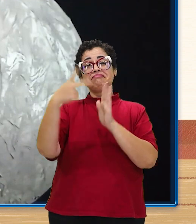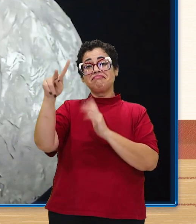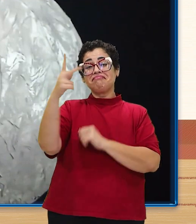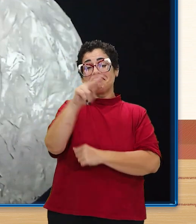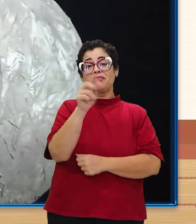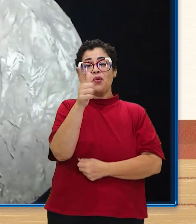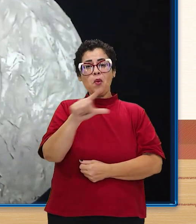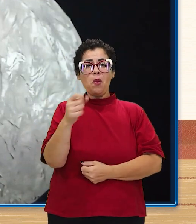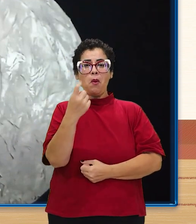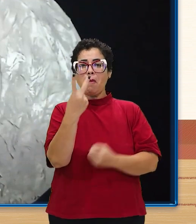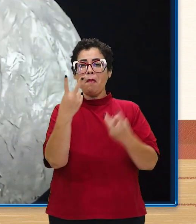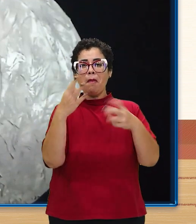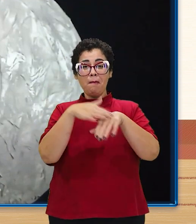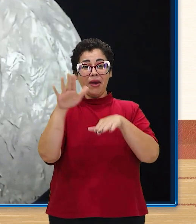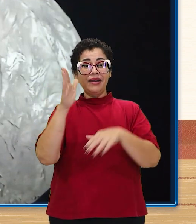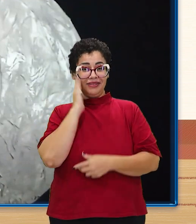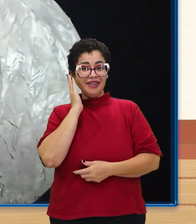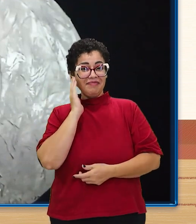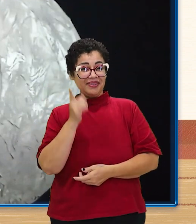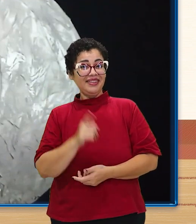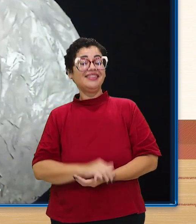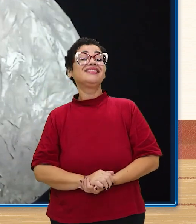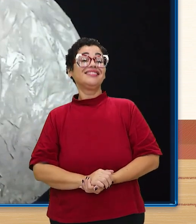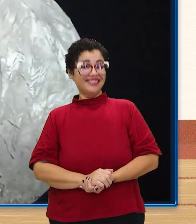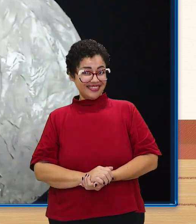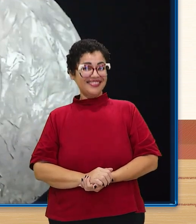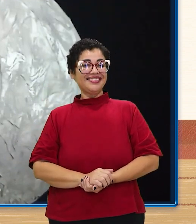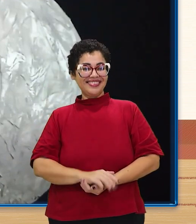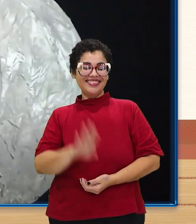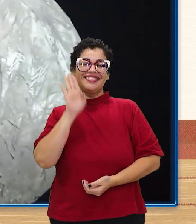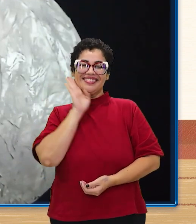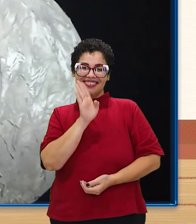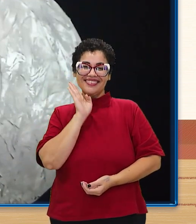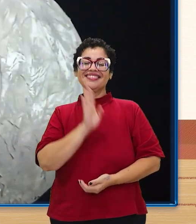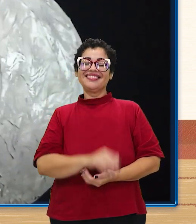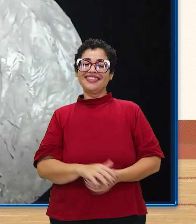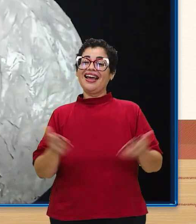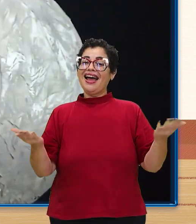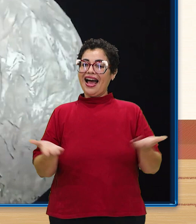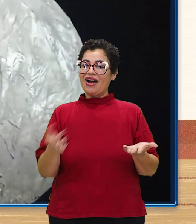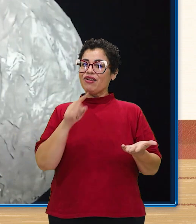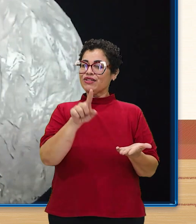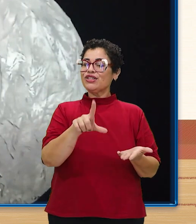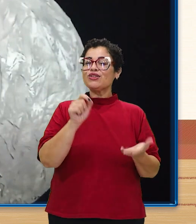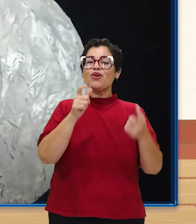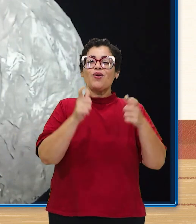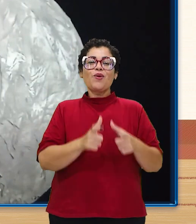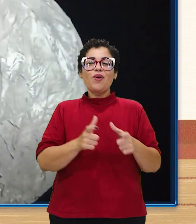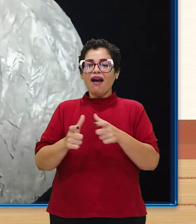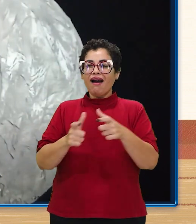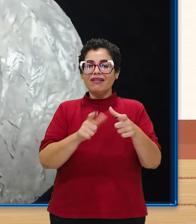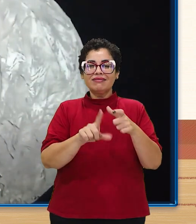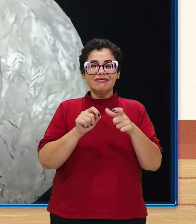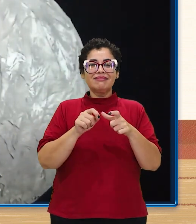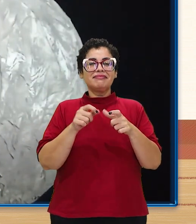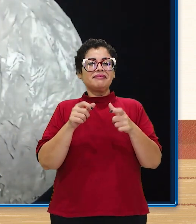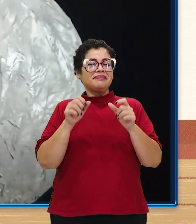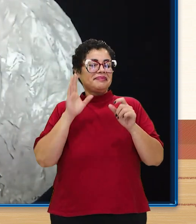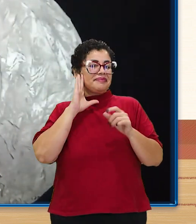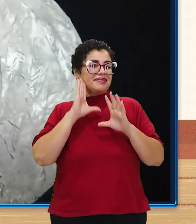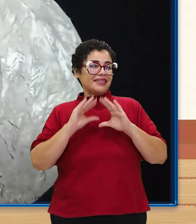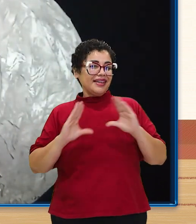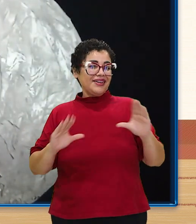até mais de uma, sabia disso? É muito legal, não é? Agora, escolha um cantinho bem legal,